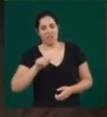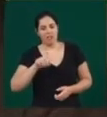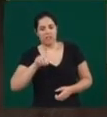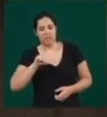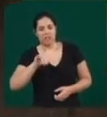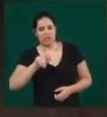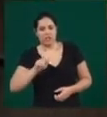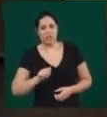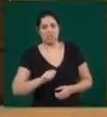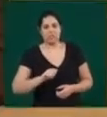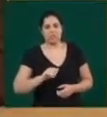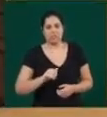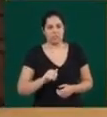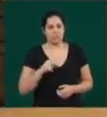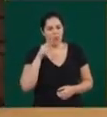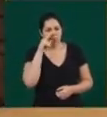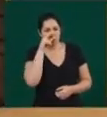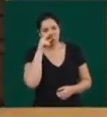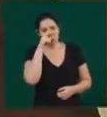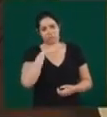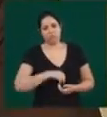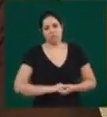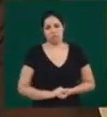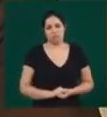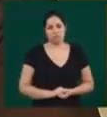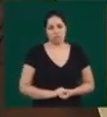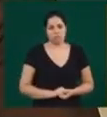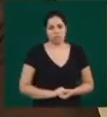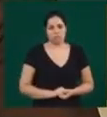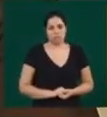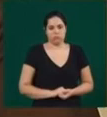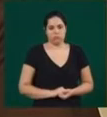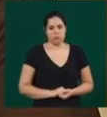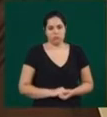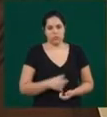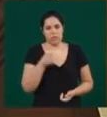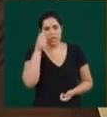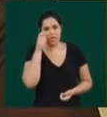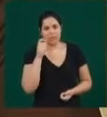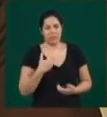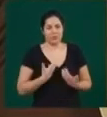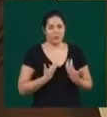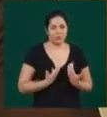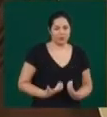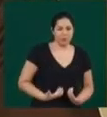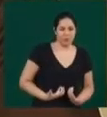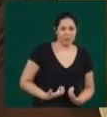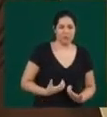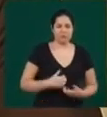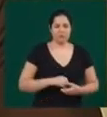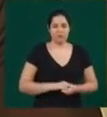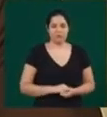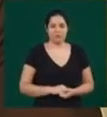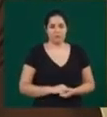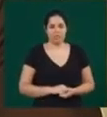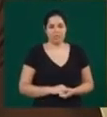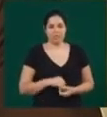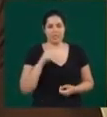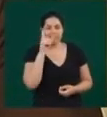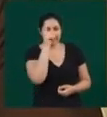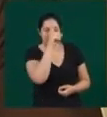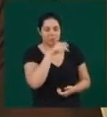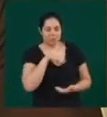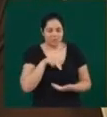que geralmente acontece no fim da gestação. O que chama a atenção realmente é um cansaço, uma fadiga, uma dificuldade